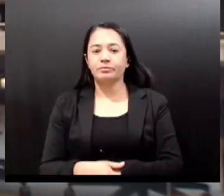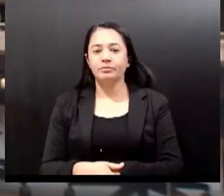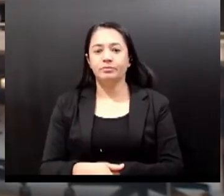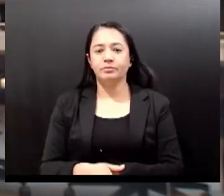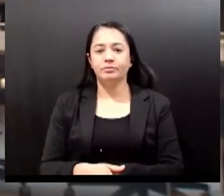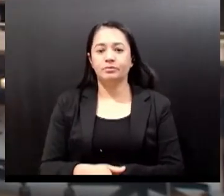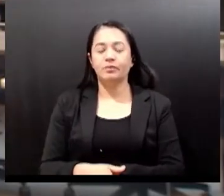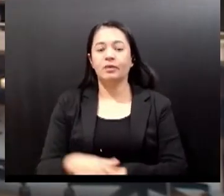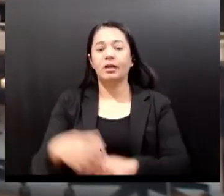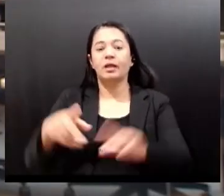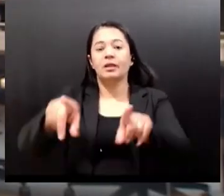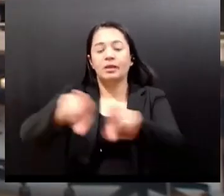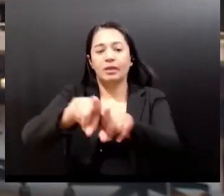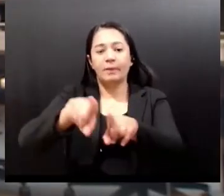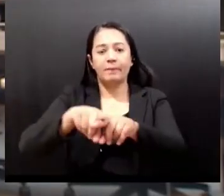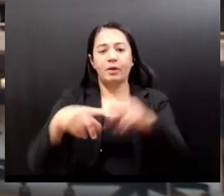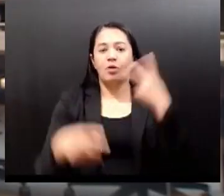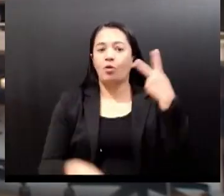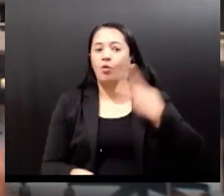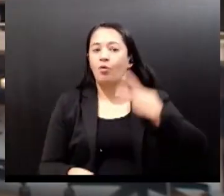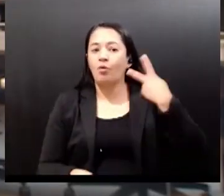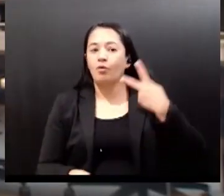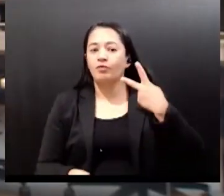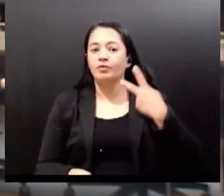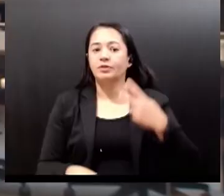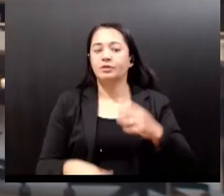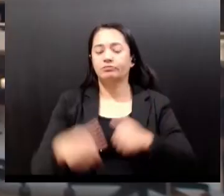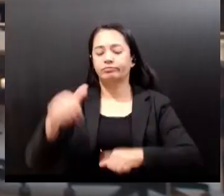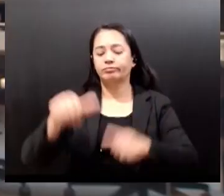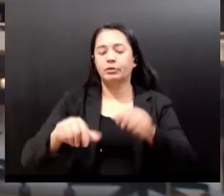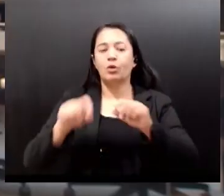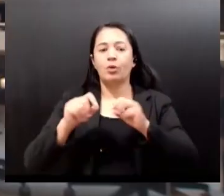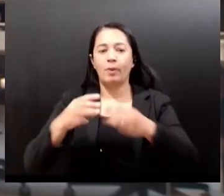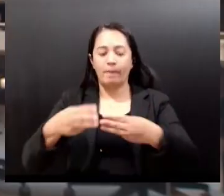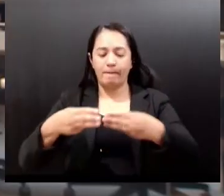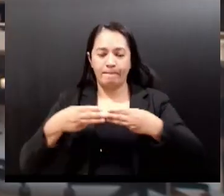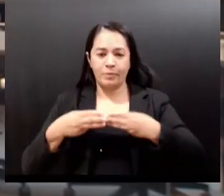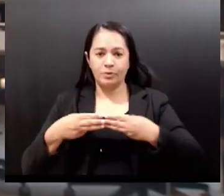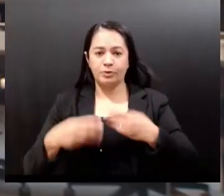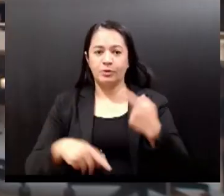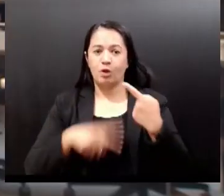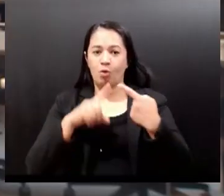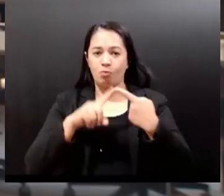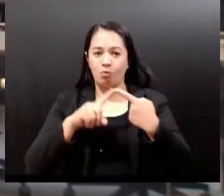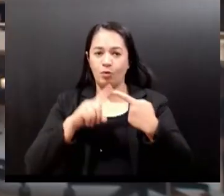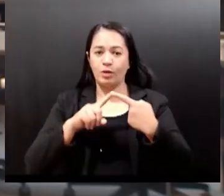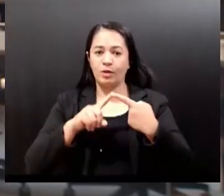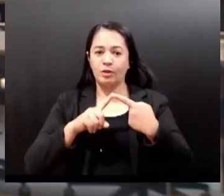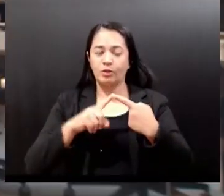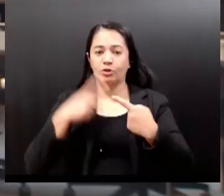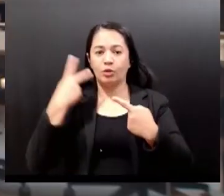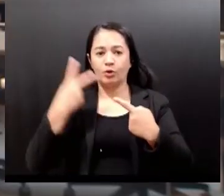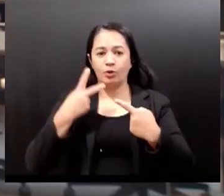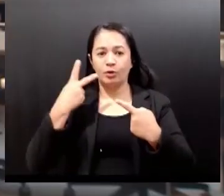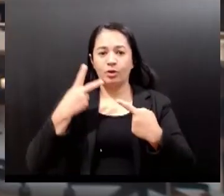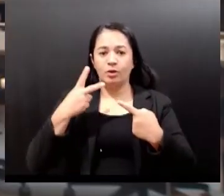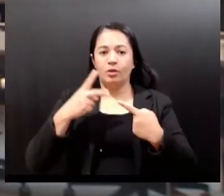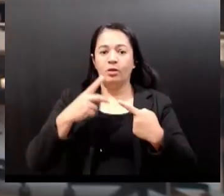vereadores analisaram as moções. Entre elas, uma de apoio de autoria do vereador Gustavo